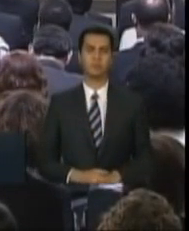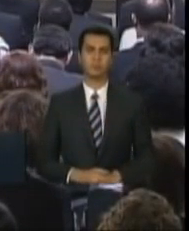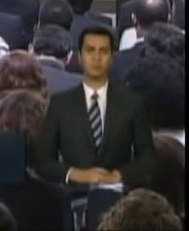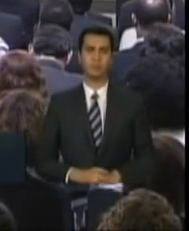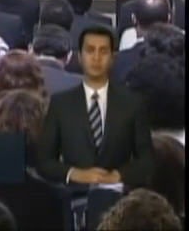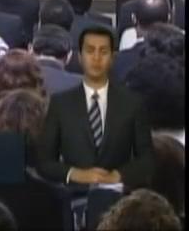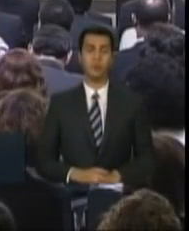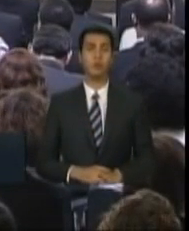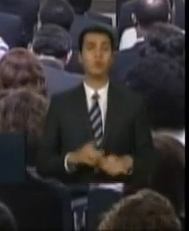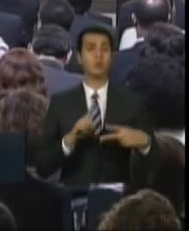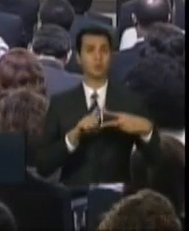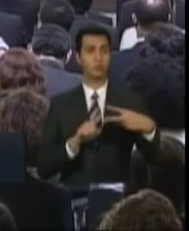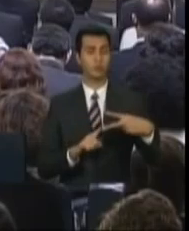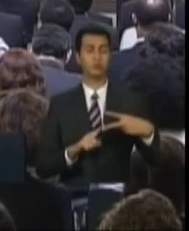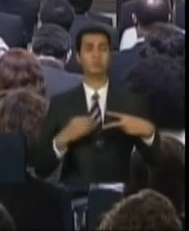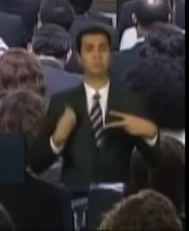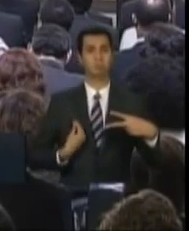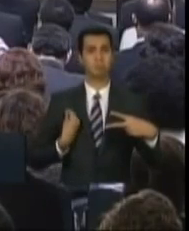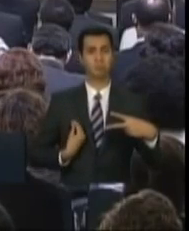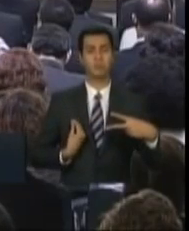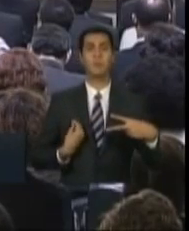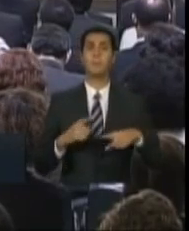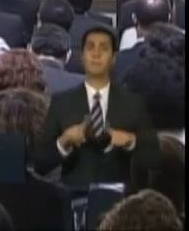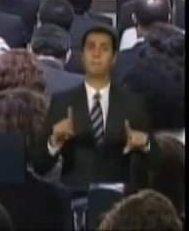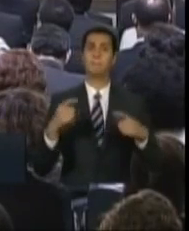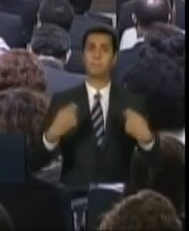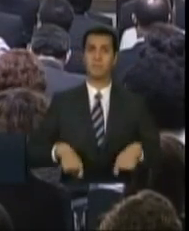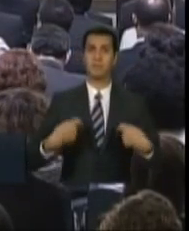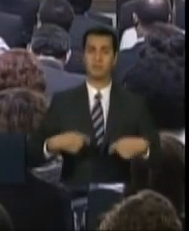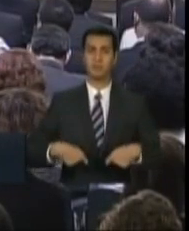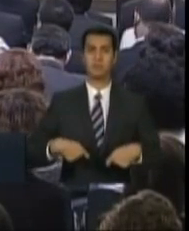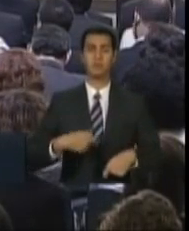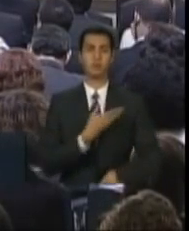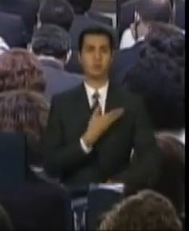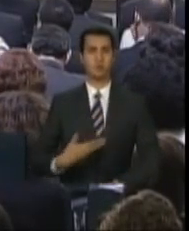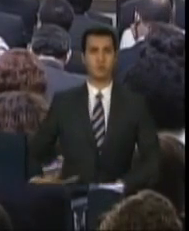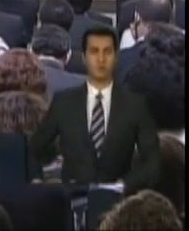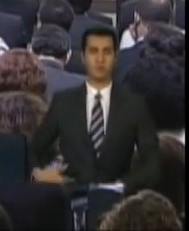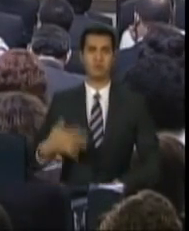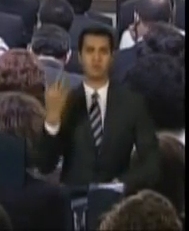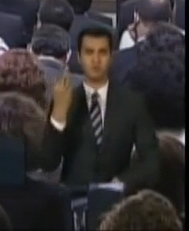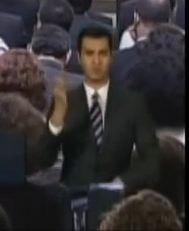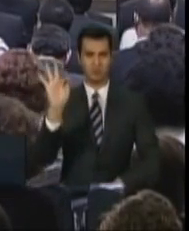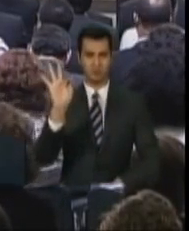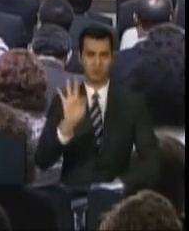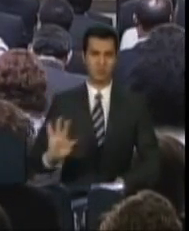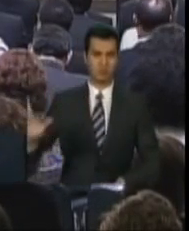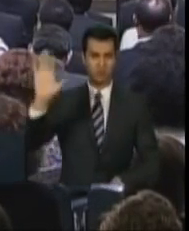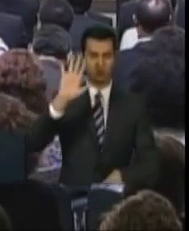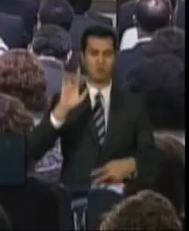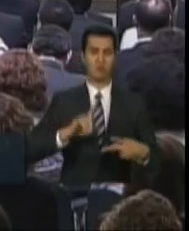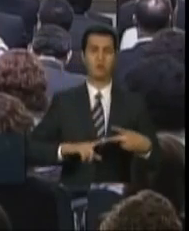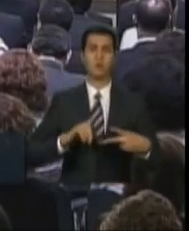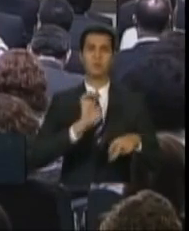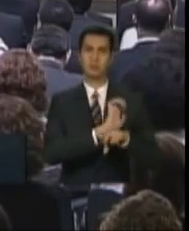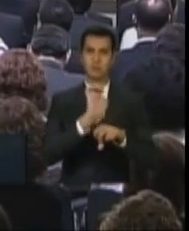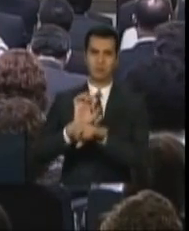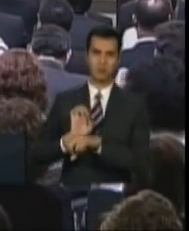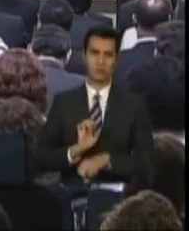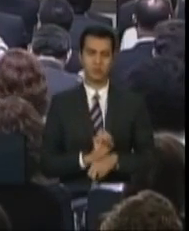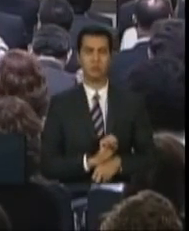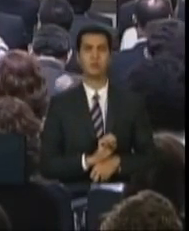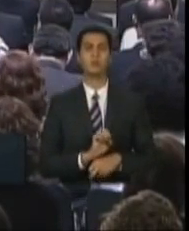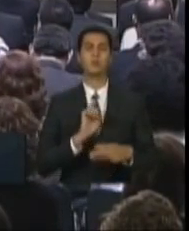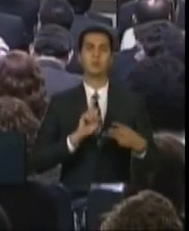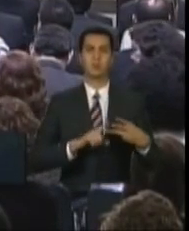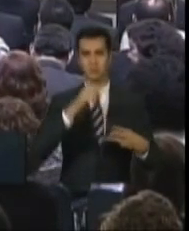funcionar se nós, governo federal, municipal e estadual, nos dermos as mãos e lutarmos com toda a